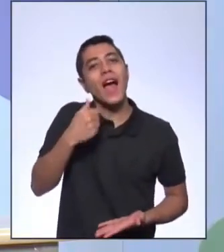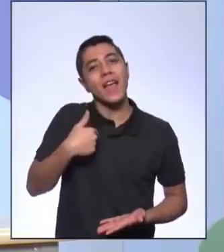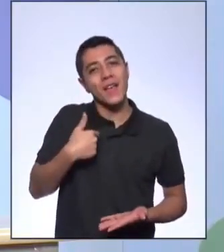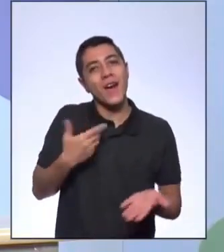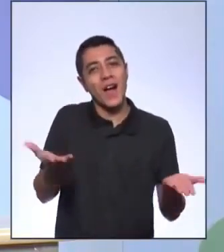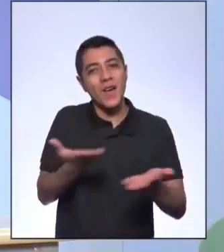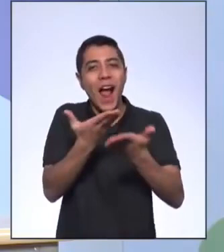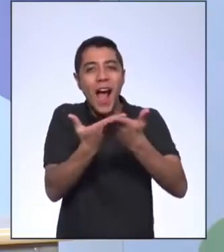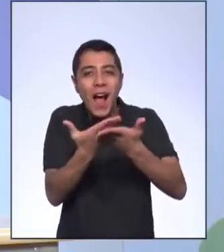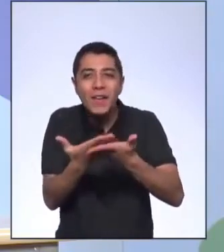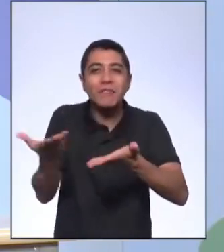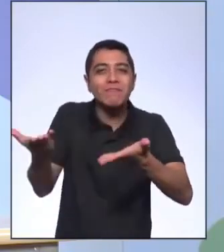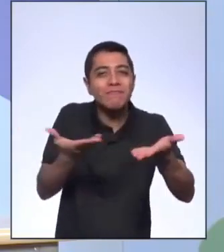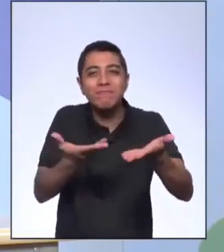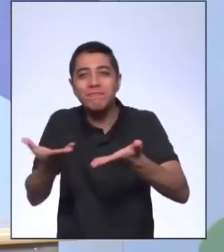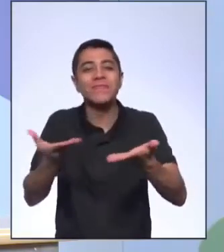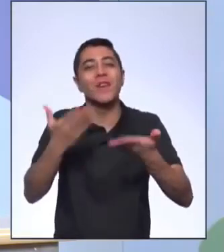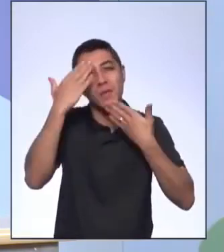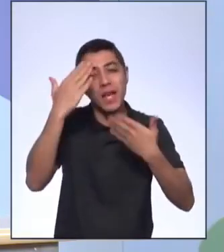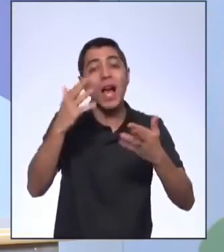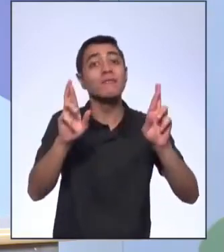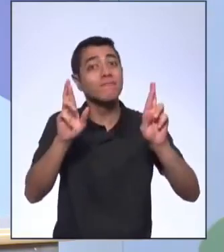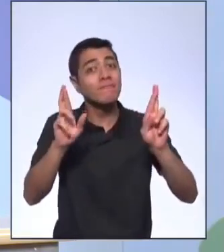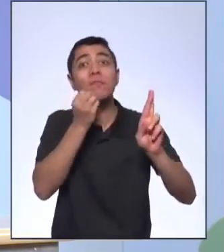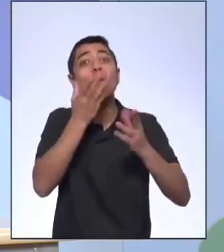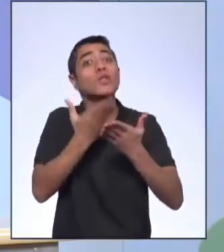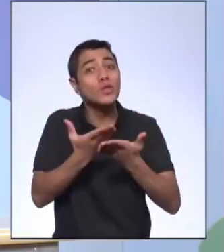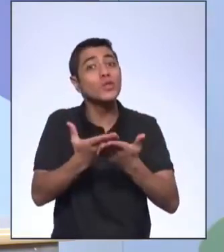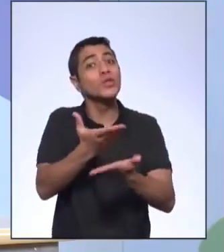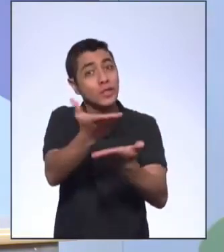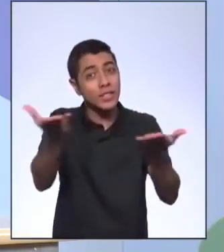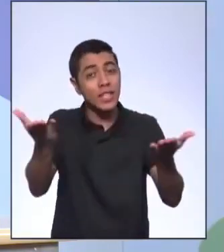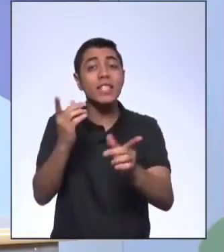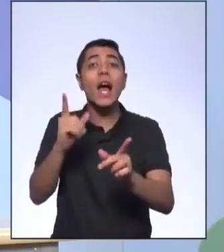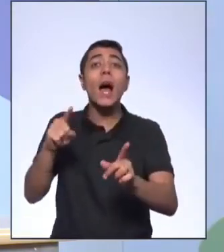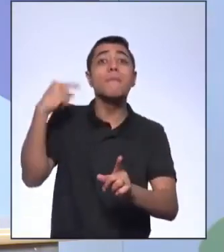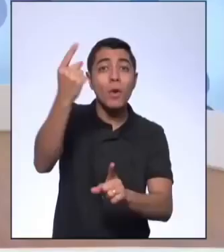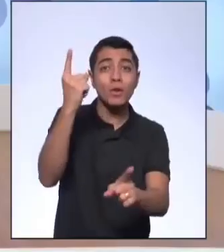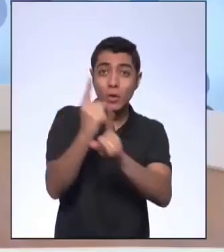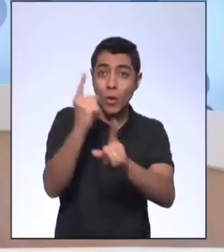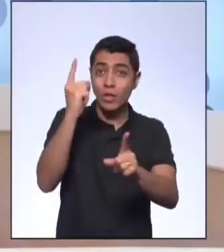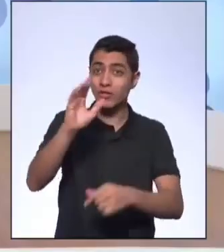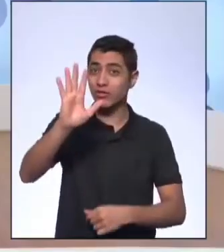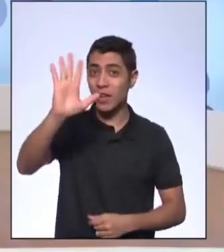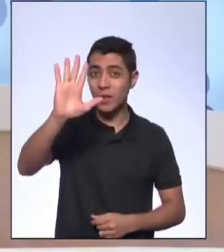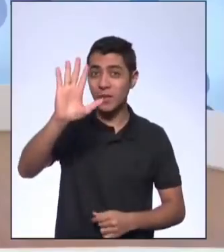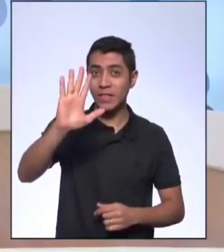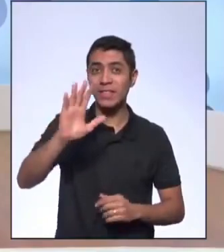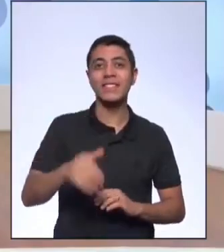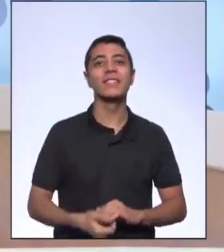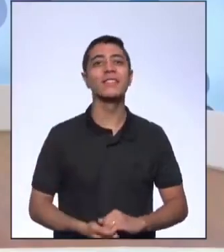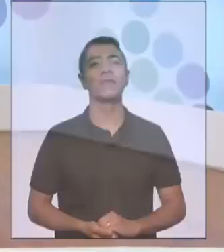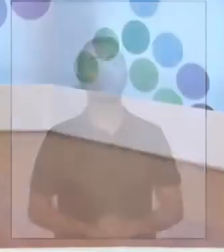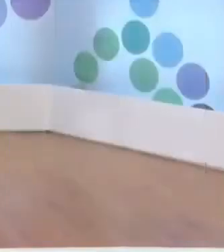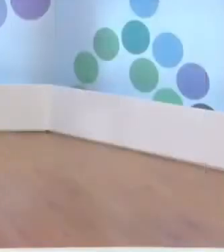e desejo aí um Bons estudos aos nossos estudantes gente até a próxima tchau tchau